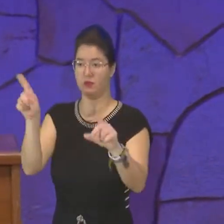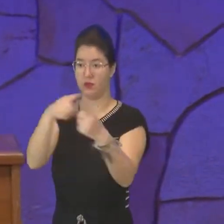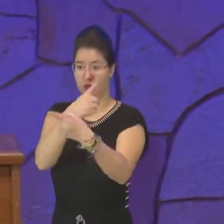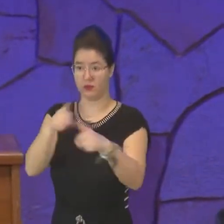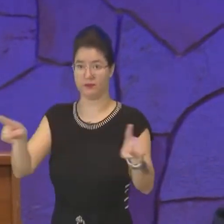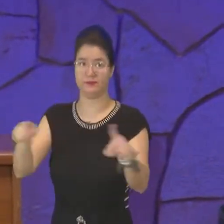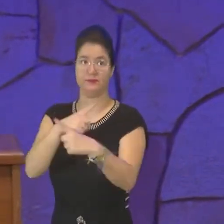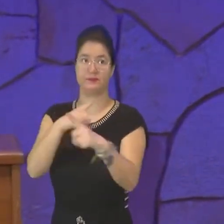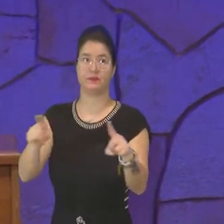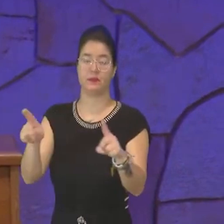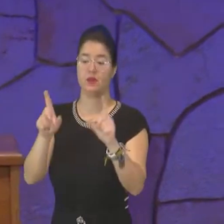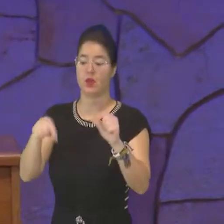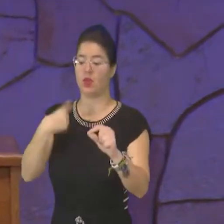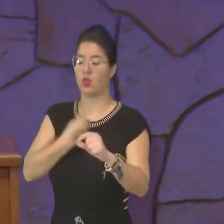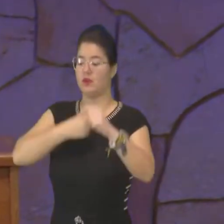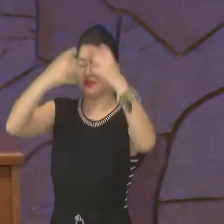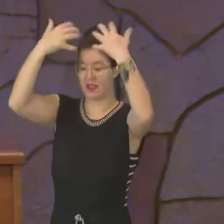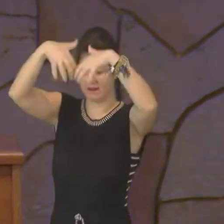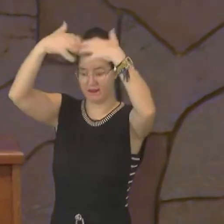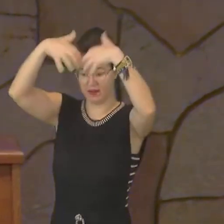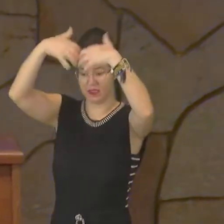e que façamos esta reflexão,